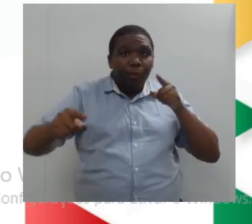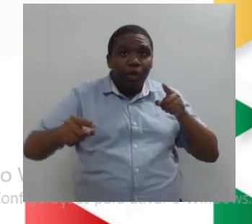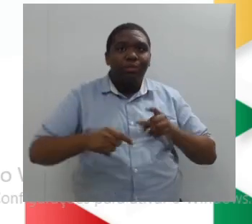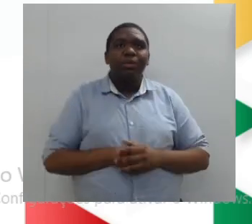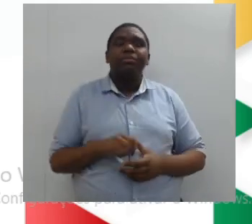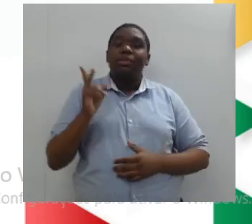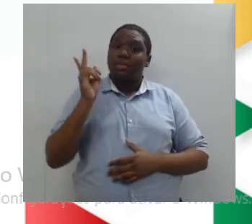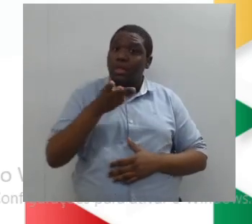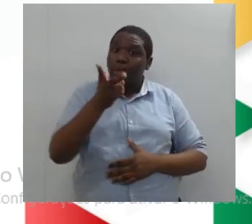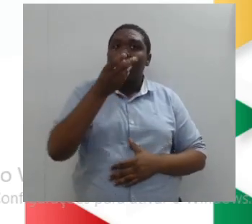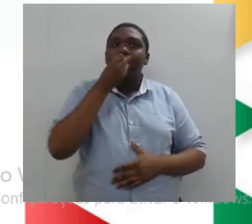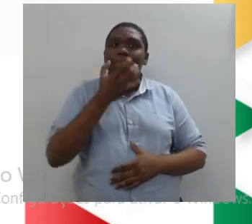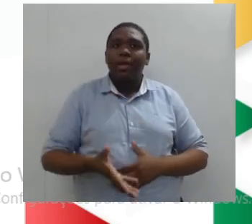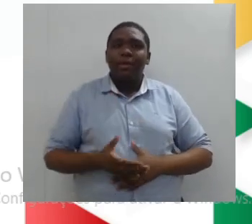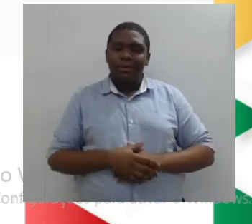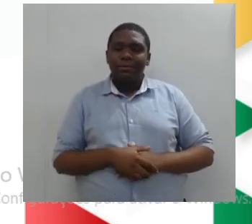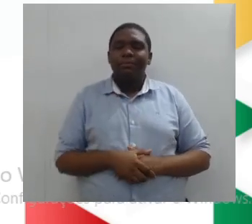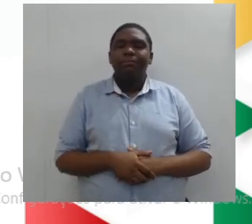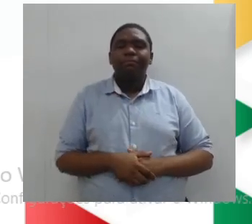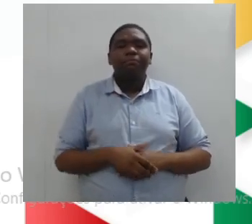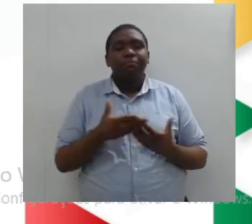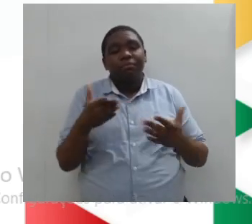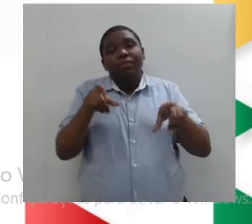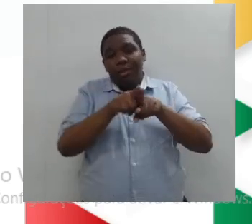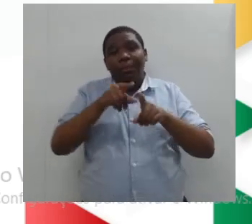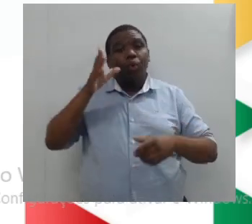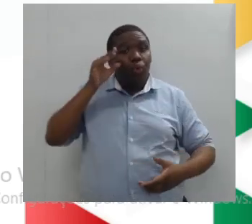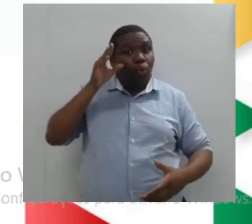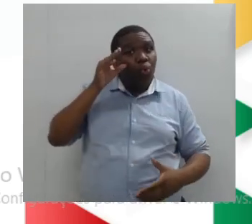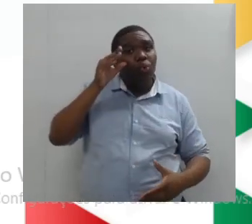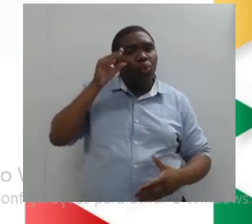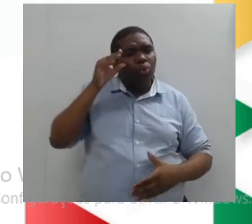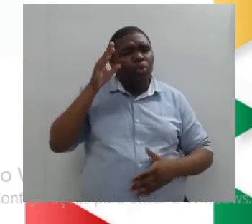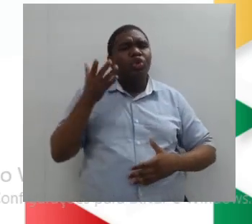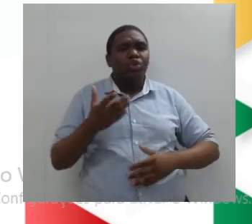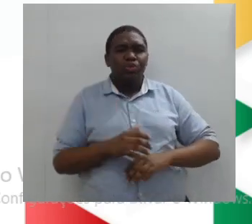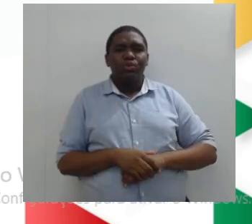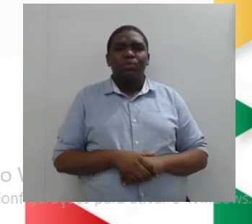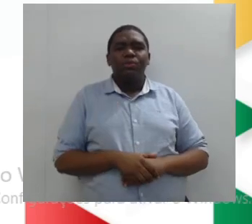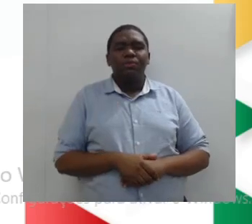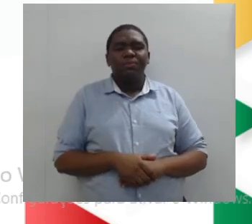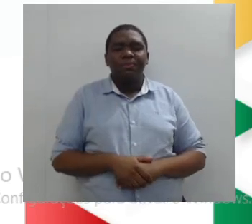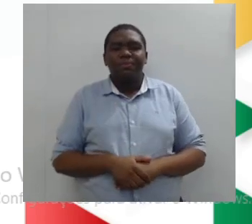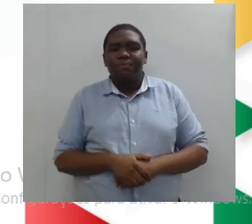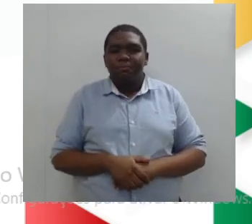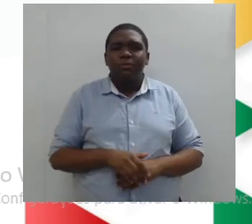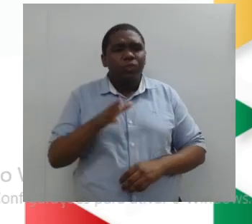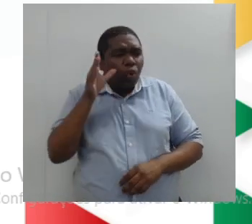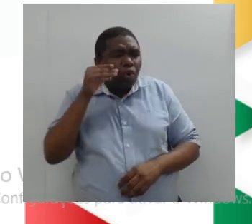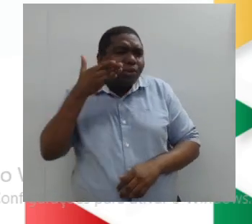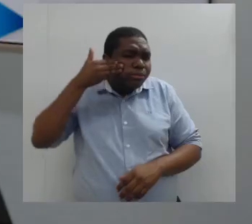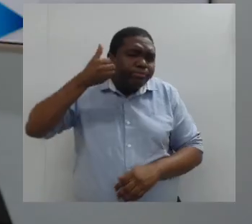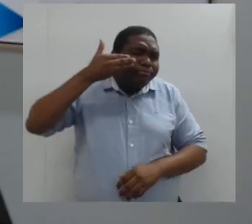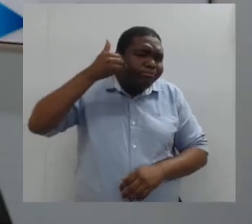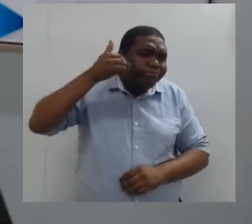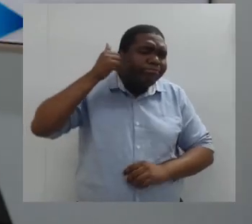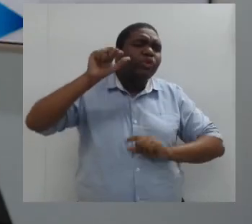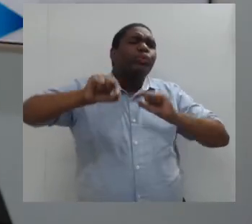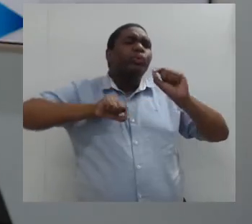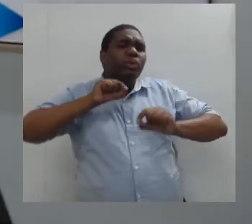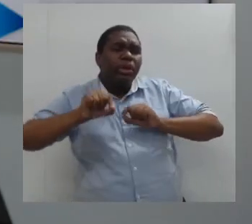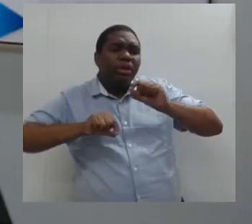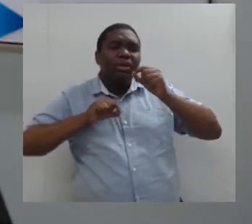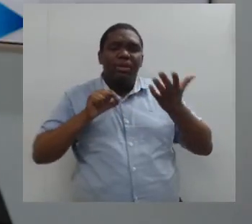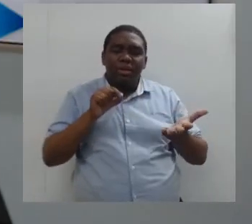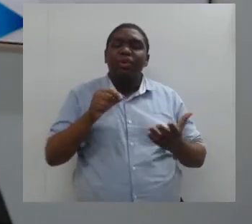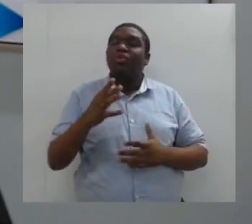buscar sempre o bem. Vamos ver, curiosidades. Vamos lá aqui, cortando para mim, nós temos aqui a questão das